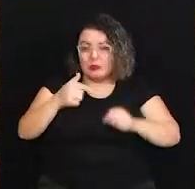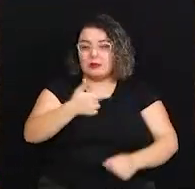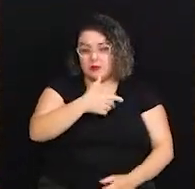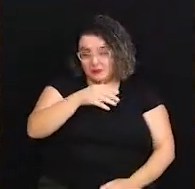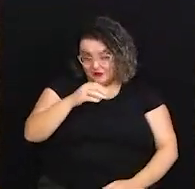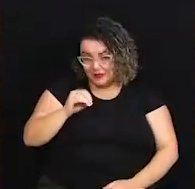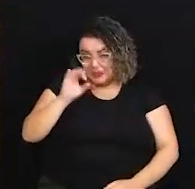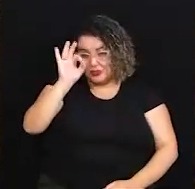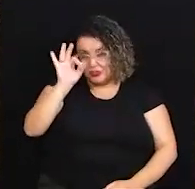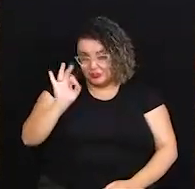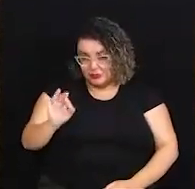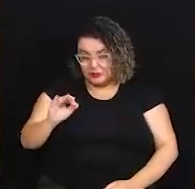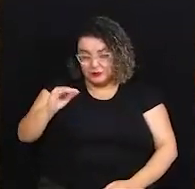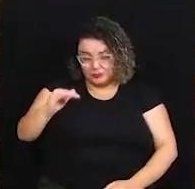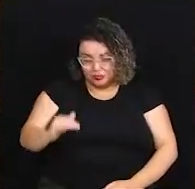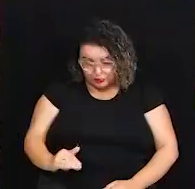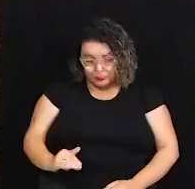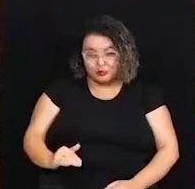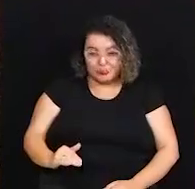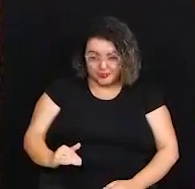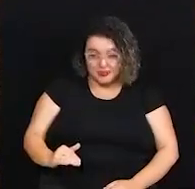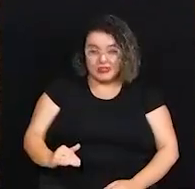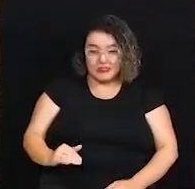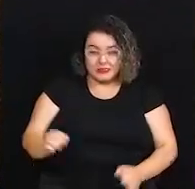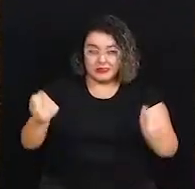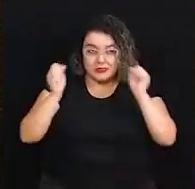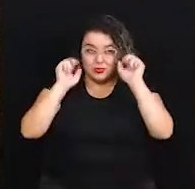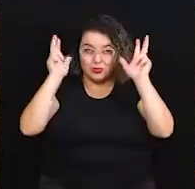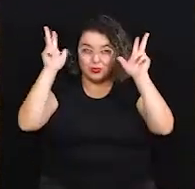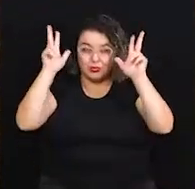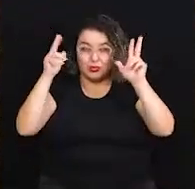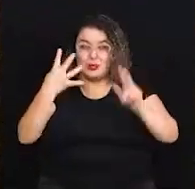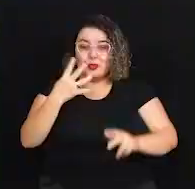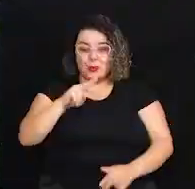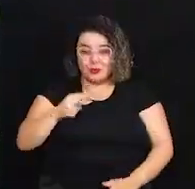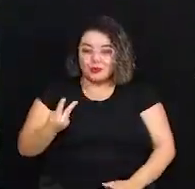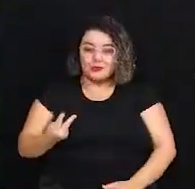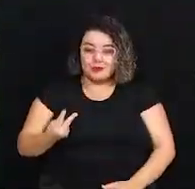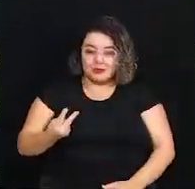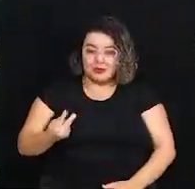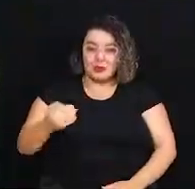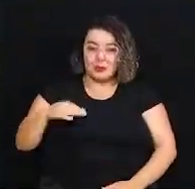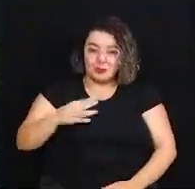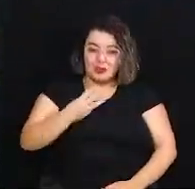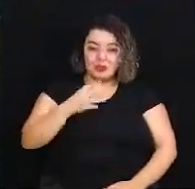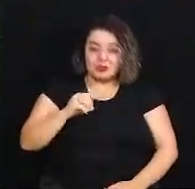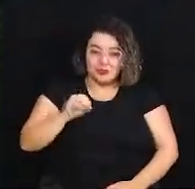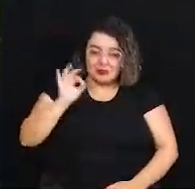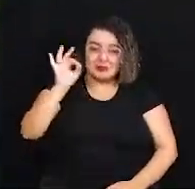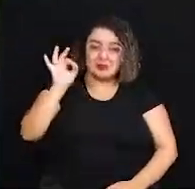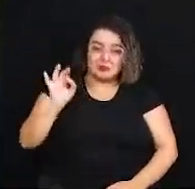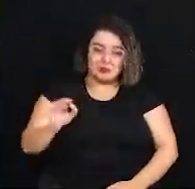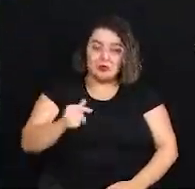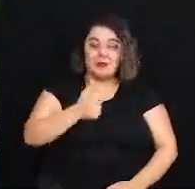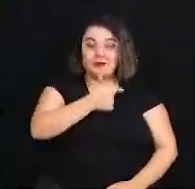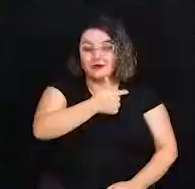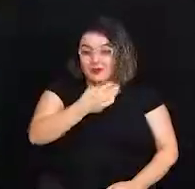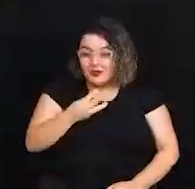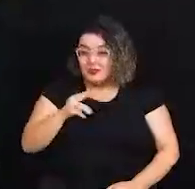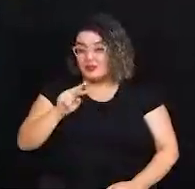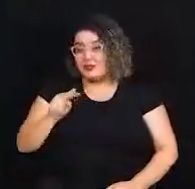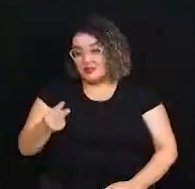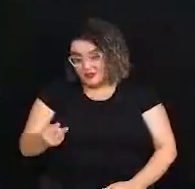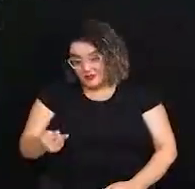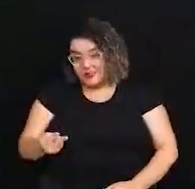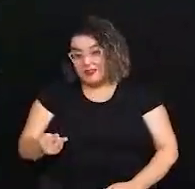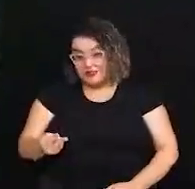4 vezes. E em estado de atenção, com índice abaixo de 30% por 23 vezes. E mesmo